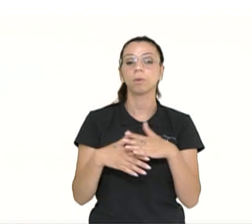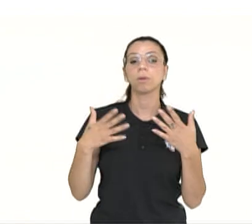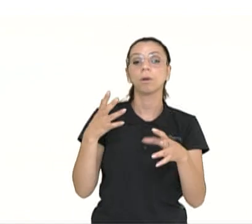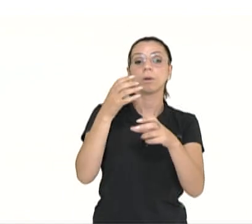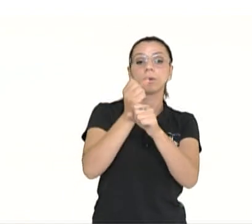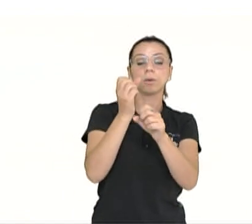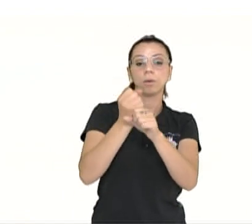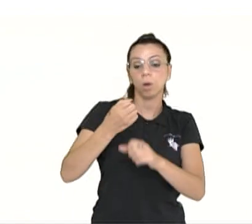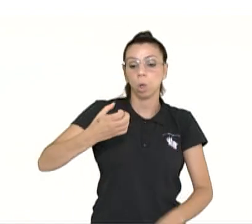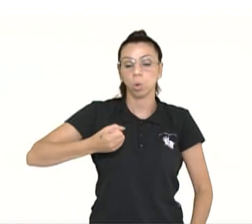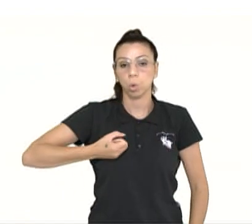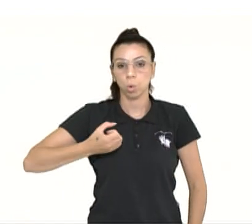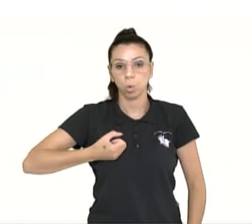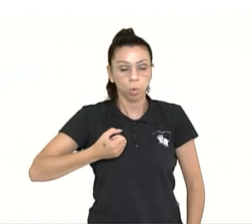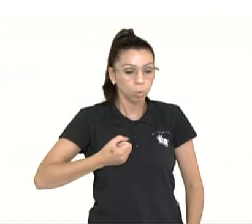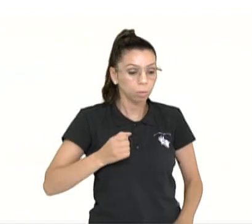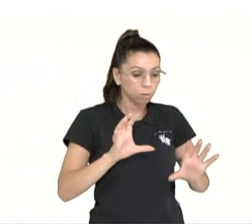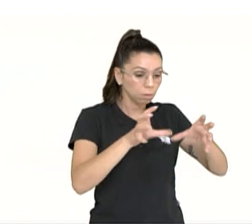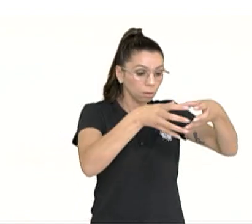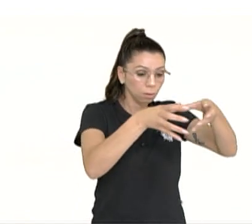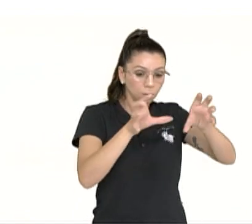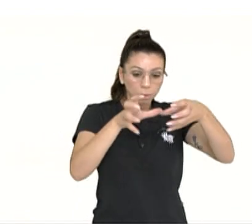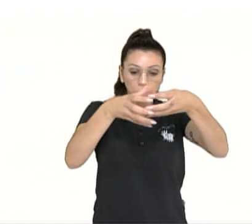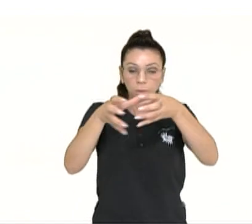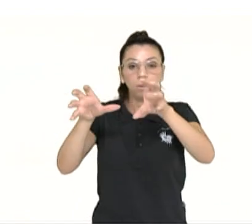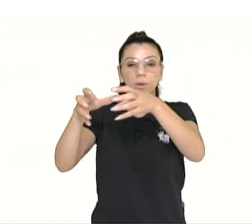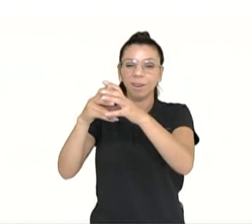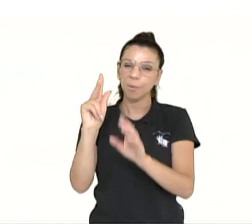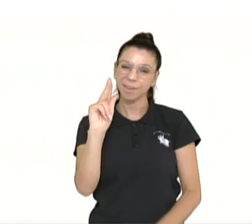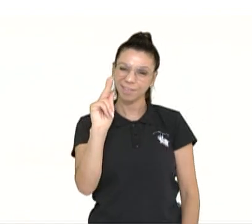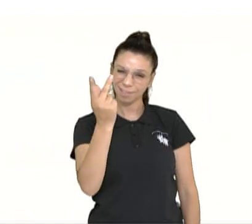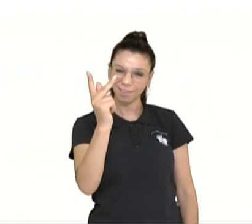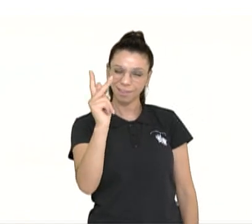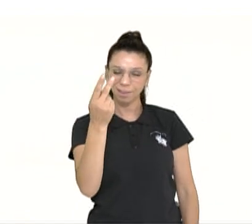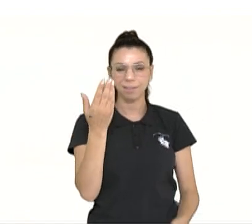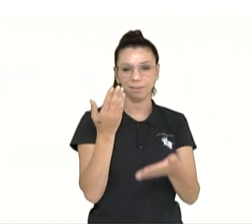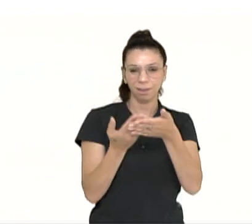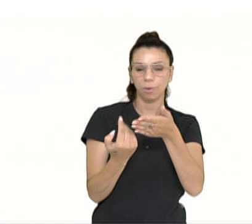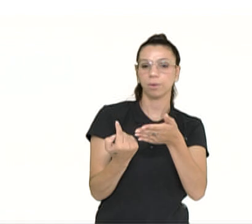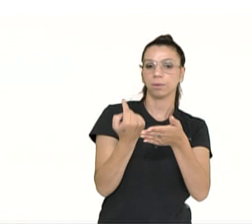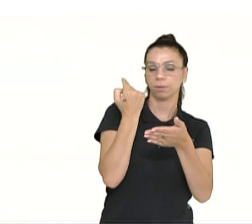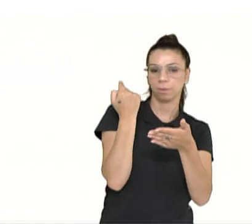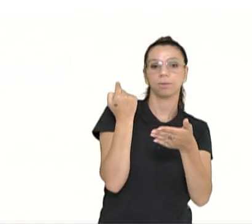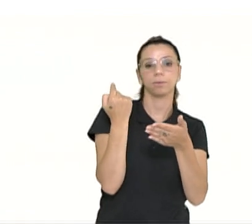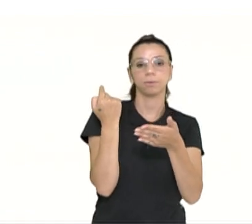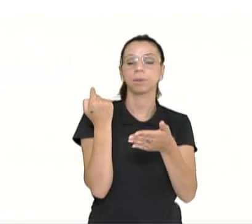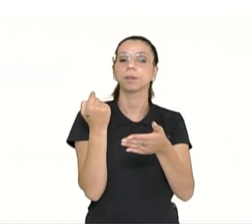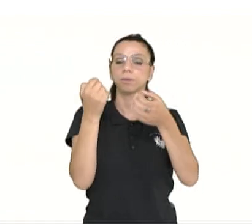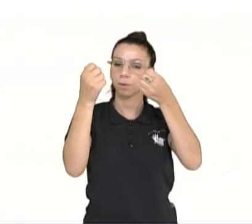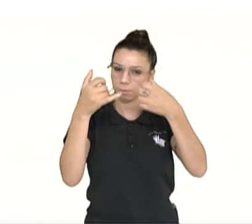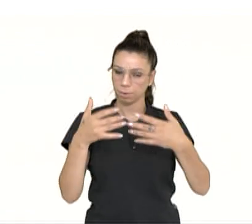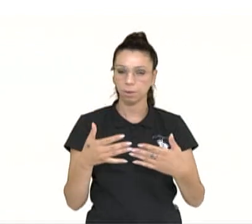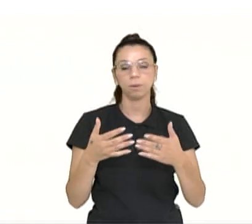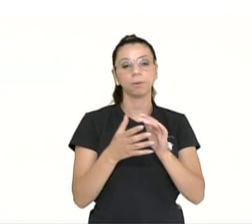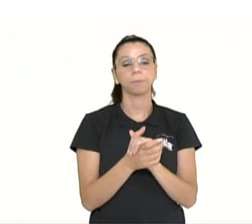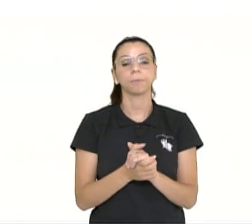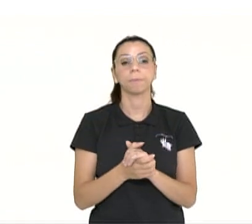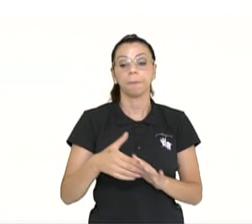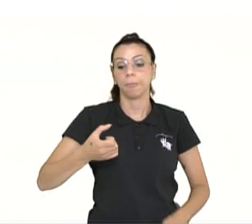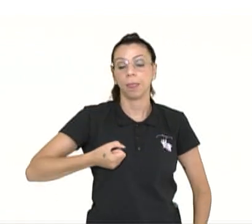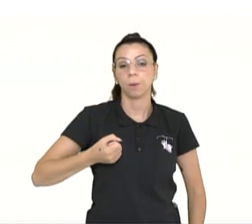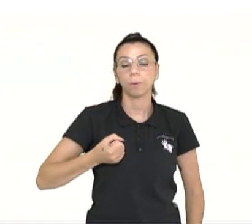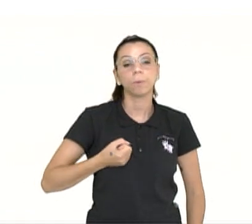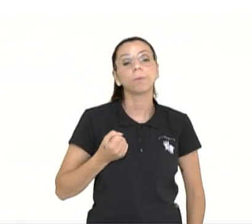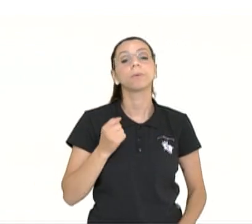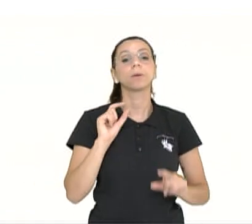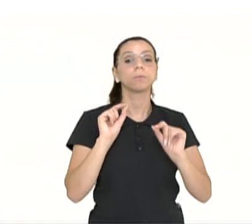de elementos de cada classe, que é aquele Hzinho da aula anterior que eu comentei com vocês. Então, o número de elementos